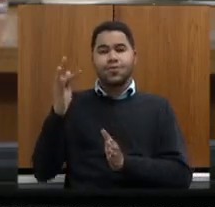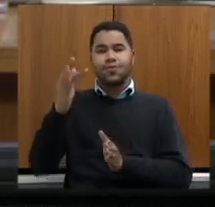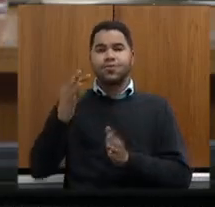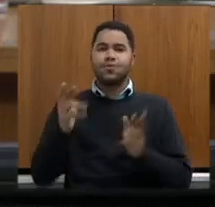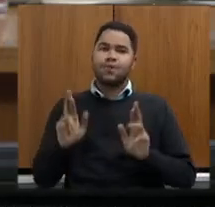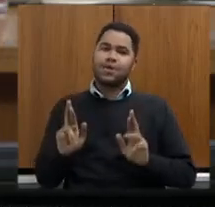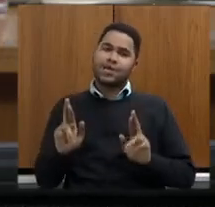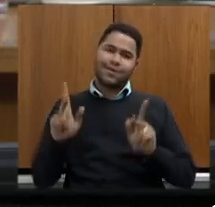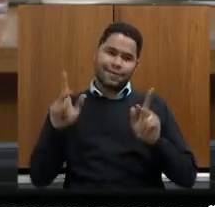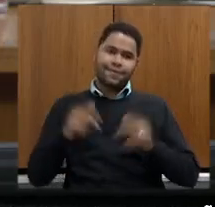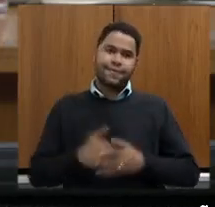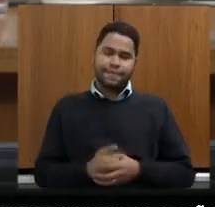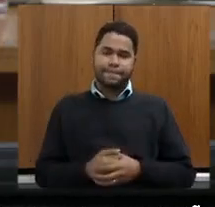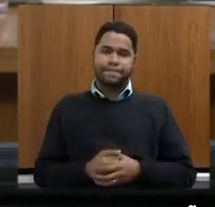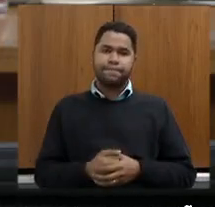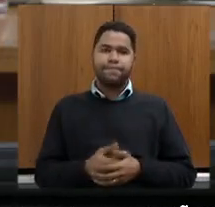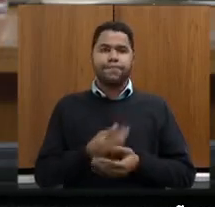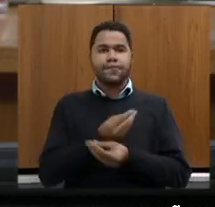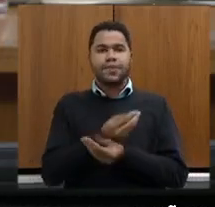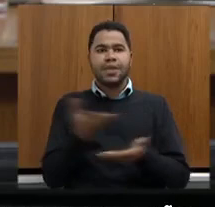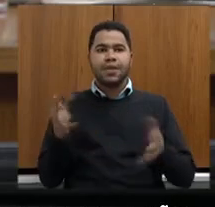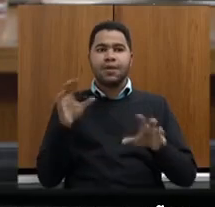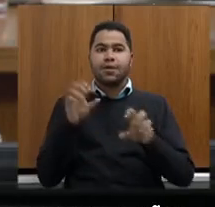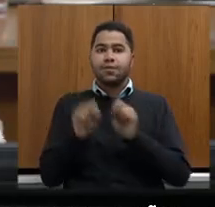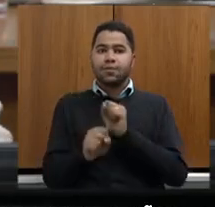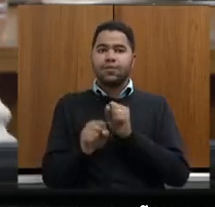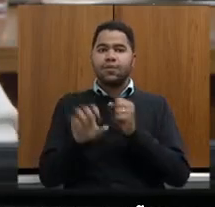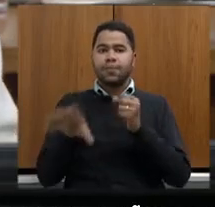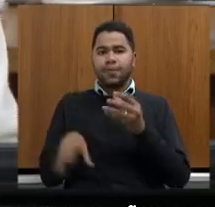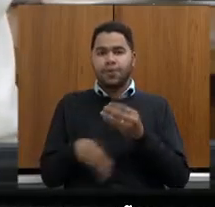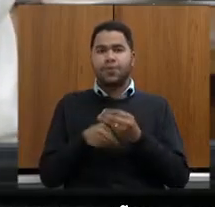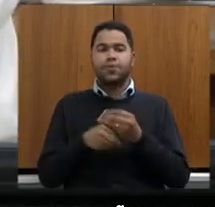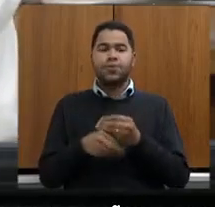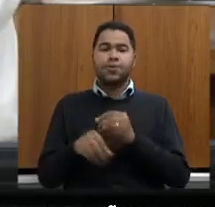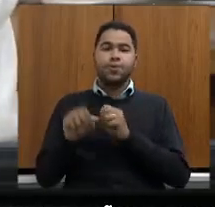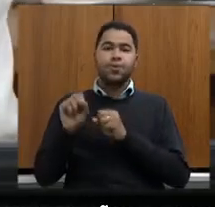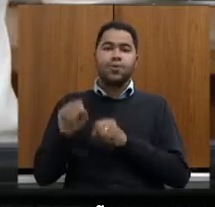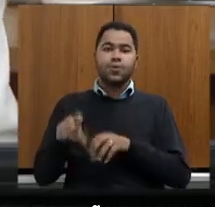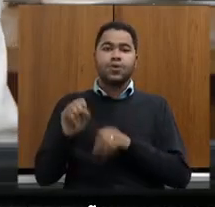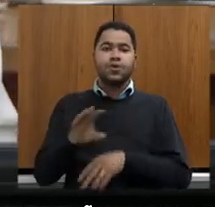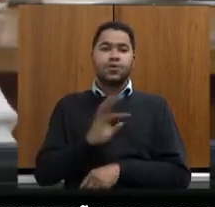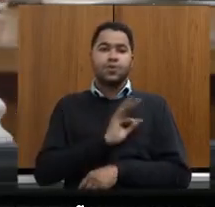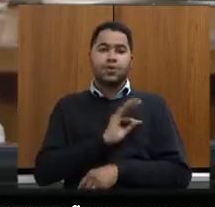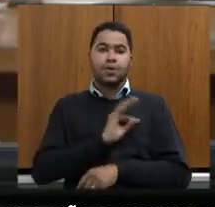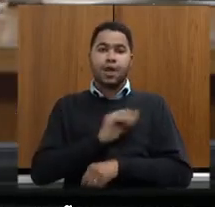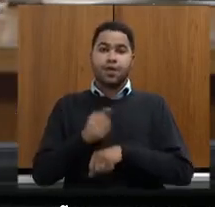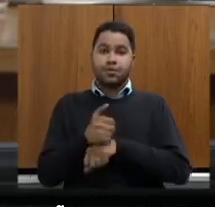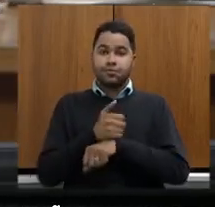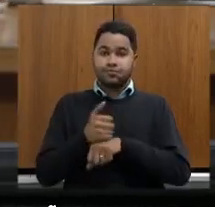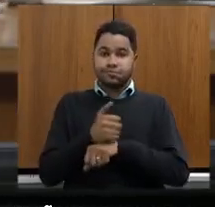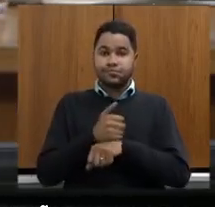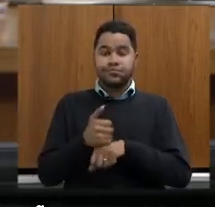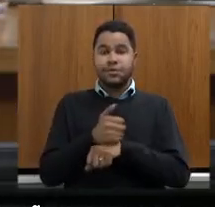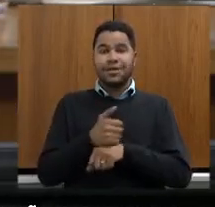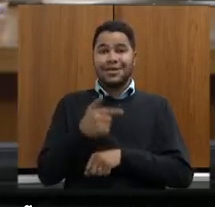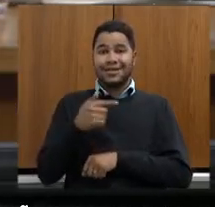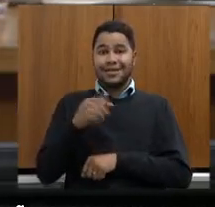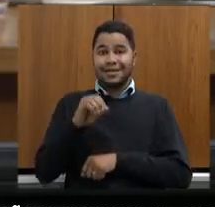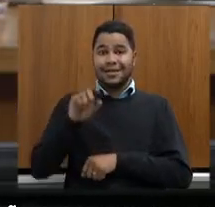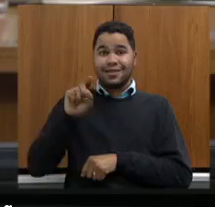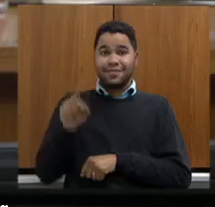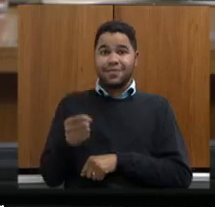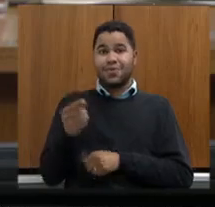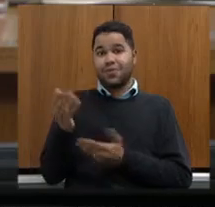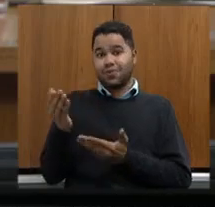programa muito diferenciado a oferecer essa formação complementar na o ensino técnico profissionalizante para 70